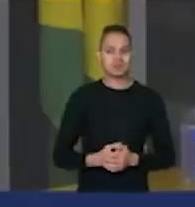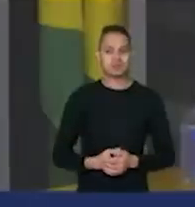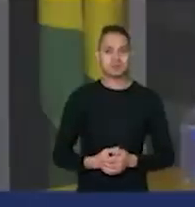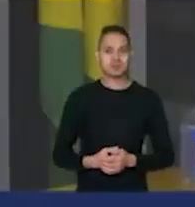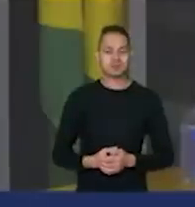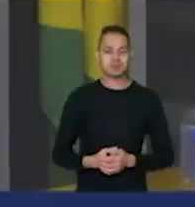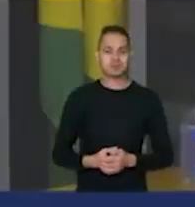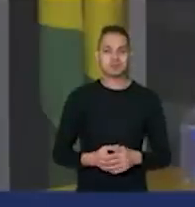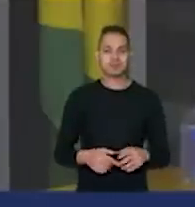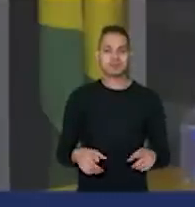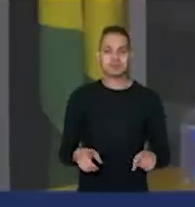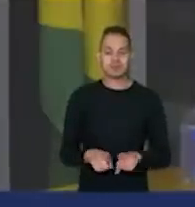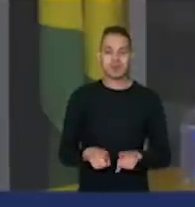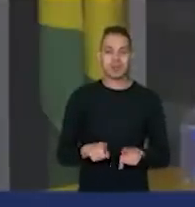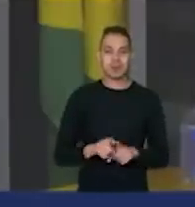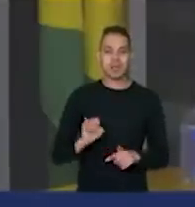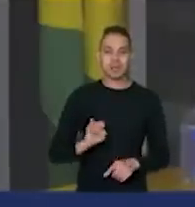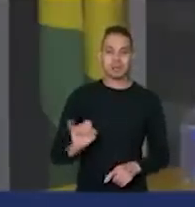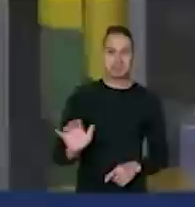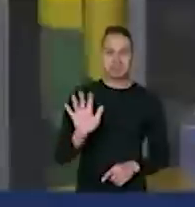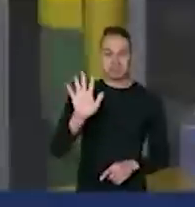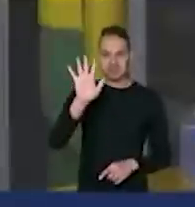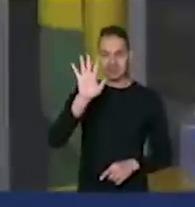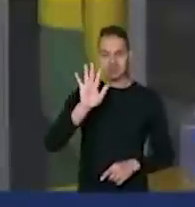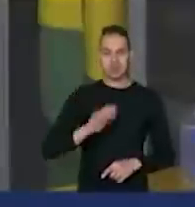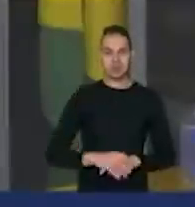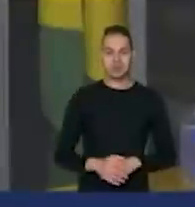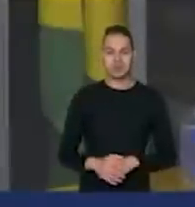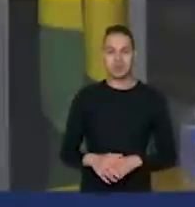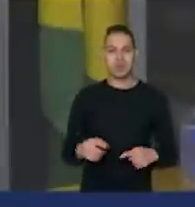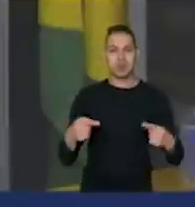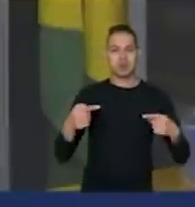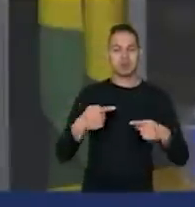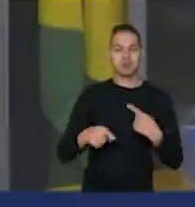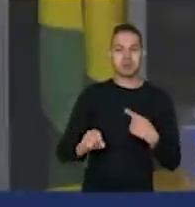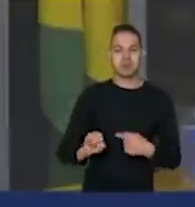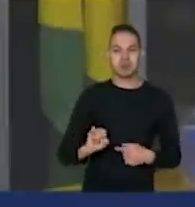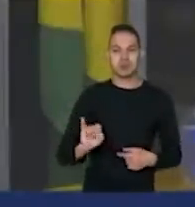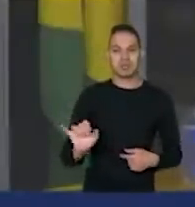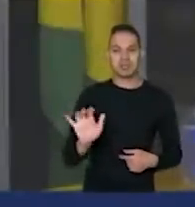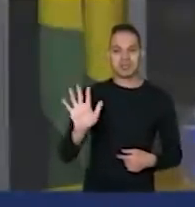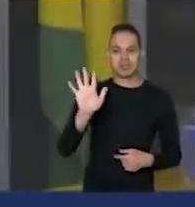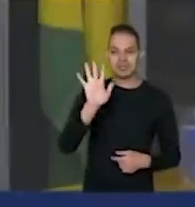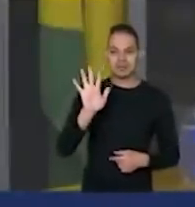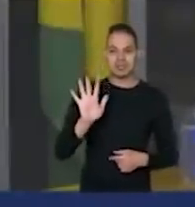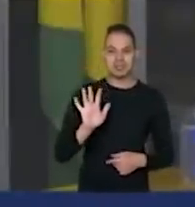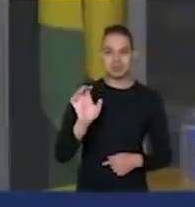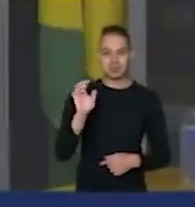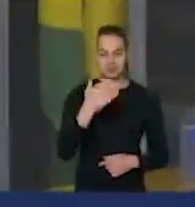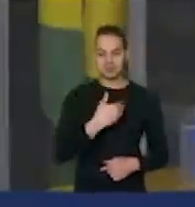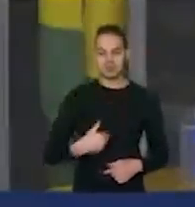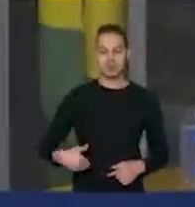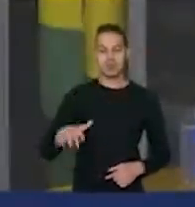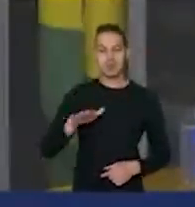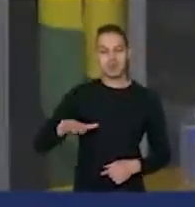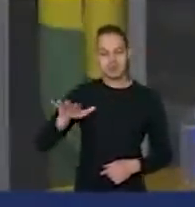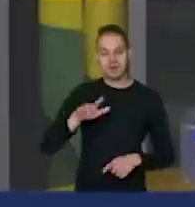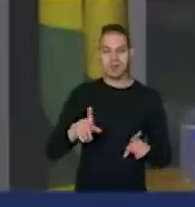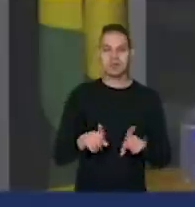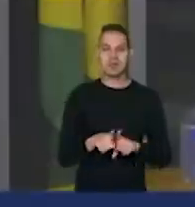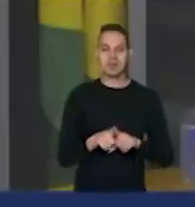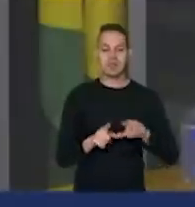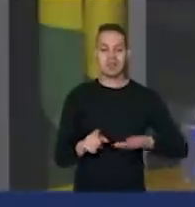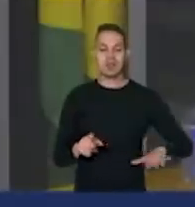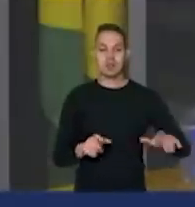desancoragem na meta de inflação, ou seja, a desconexão entre a inflação prevista pelo governo e a inflação prevista pelo mercado,